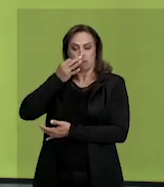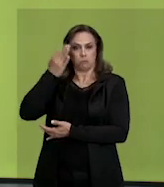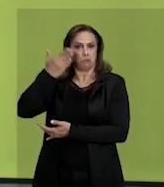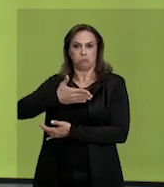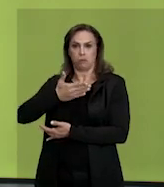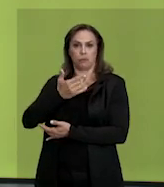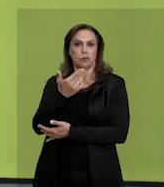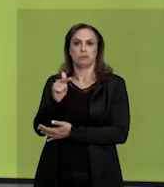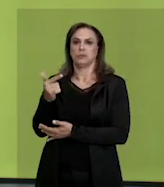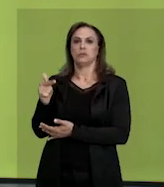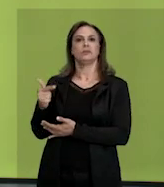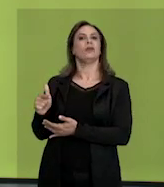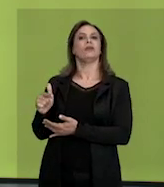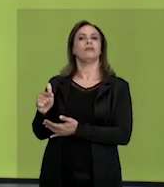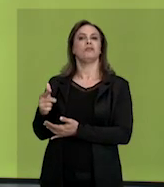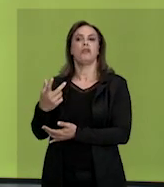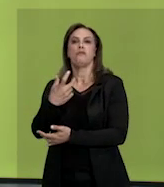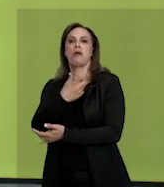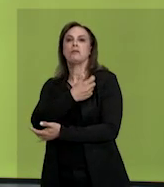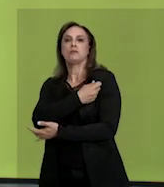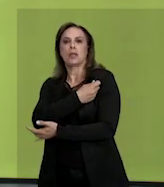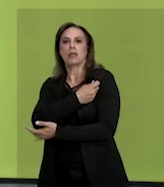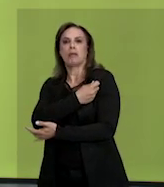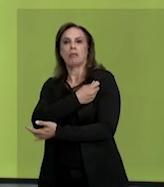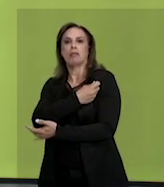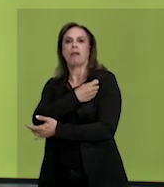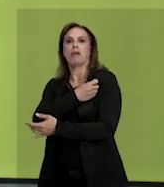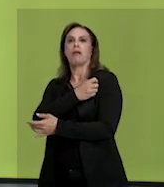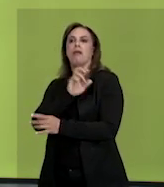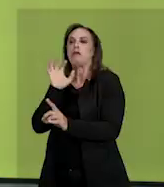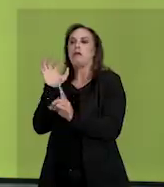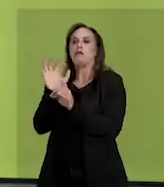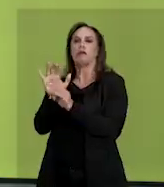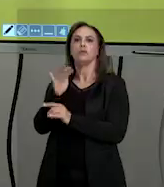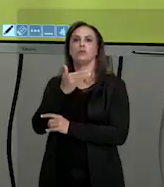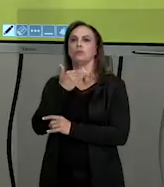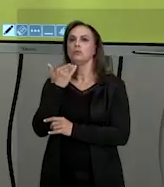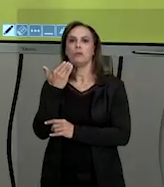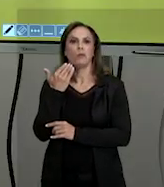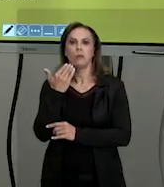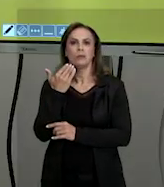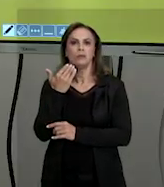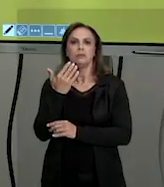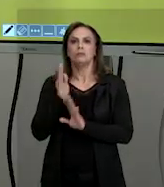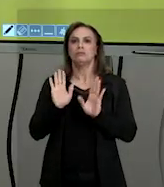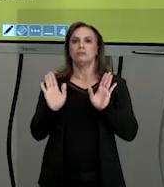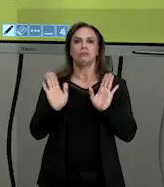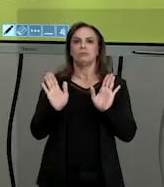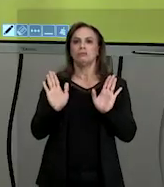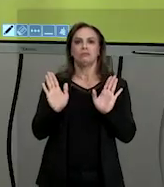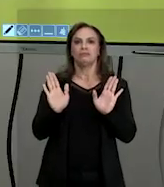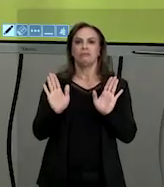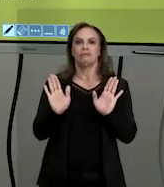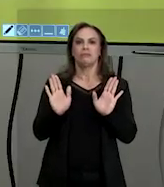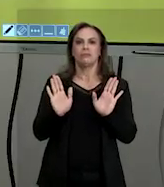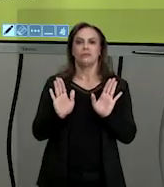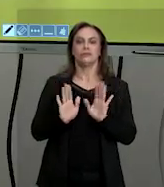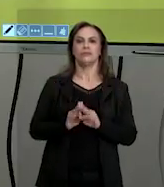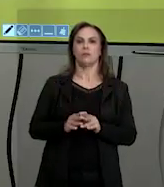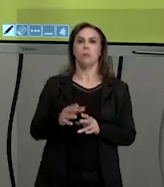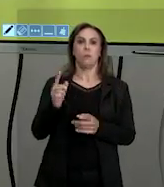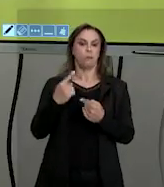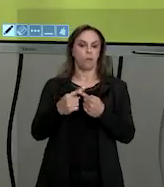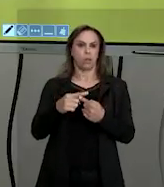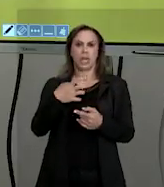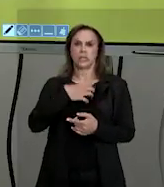aí eu chamei atenção para essa palavra evidências, para esse termo que aparece aqui, porque ciência não se faz com base em achismos,